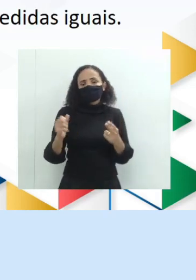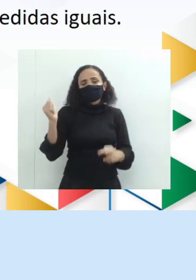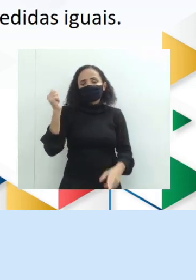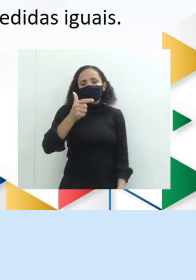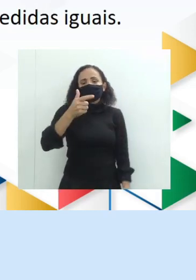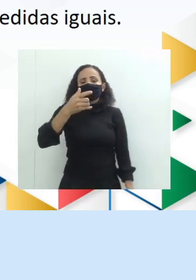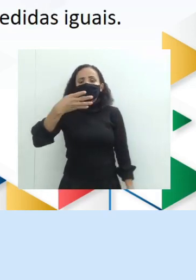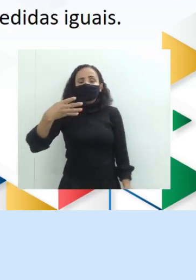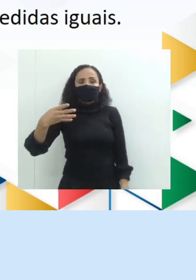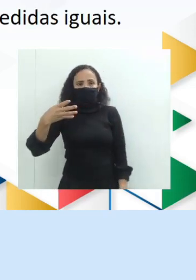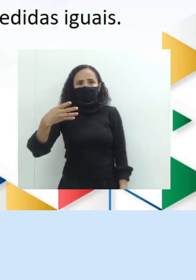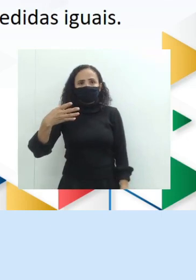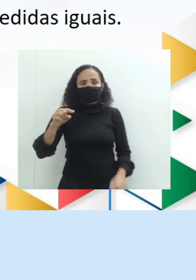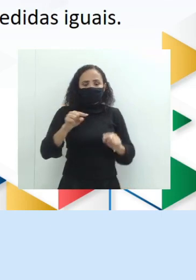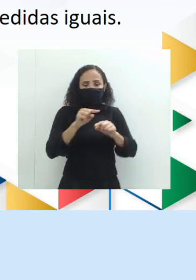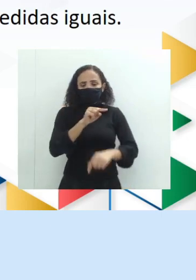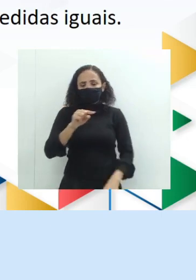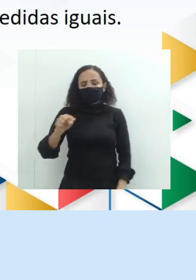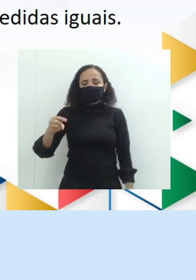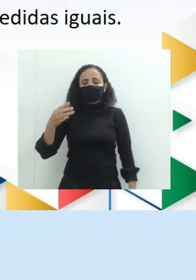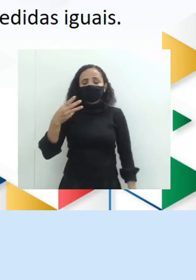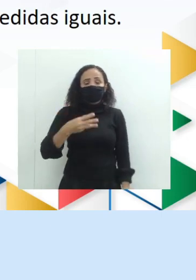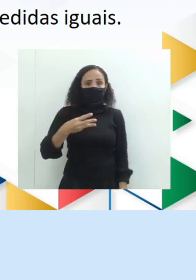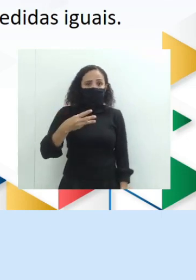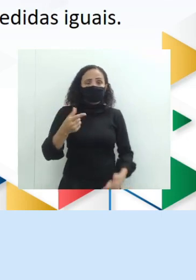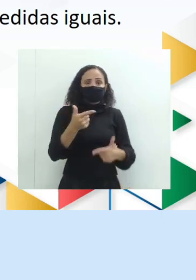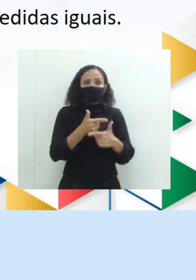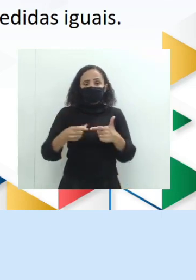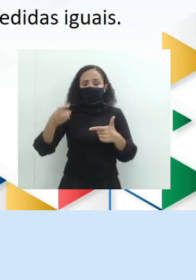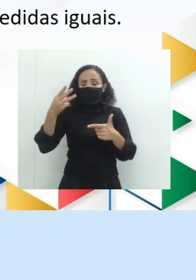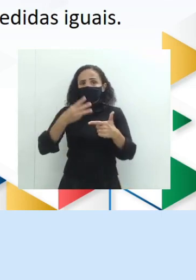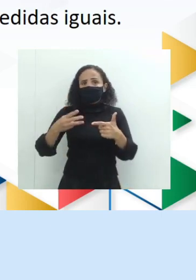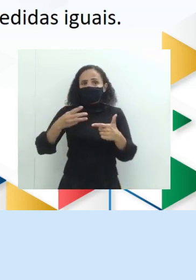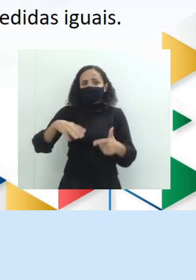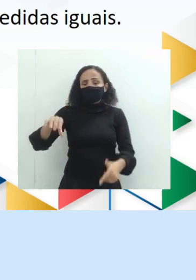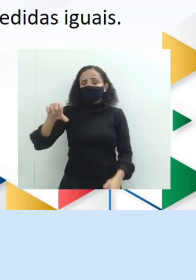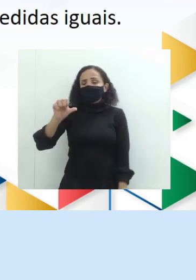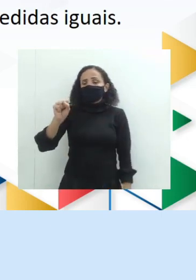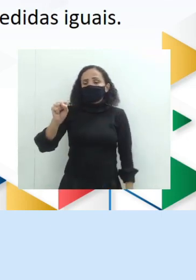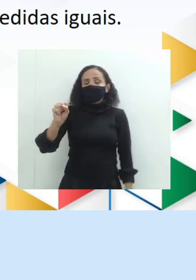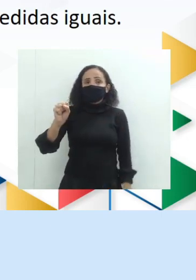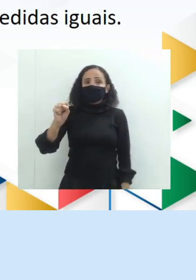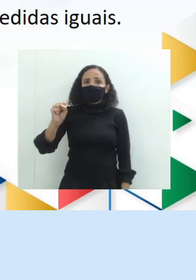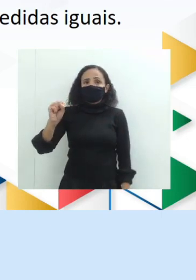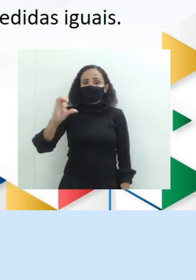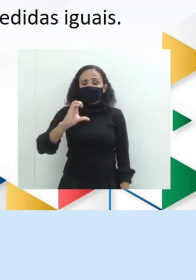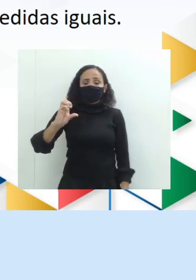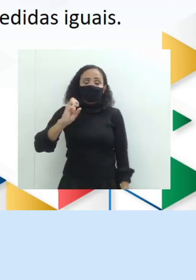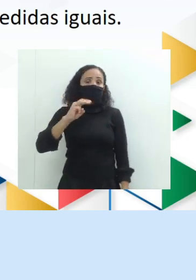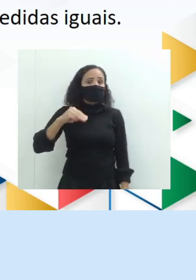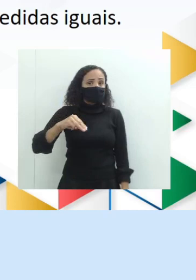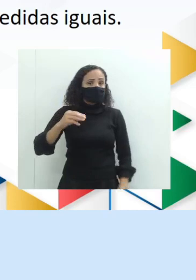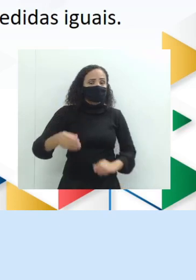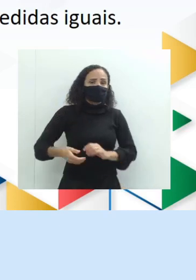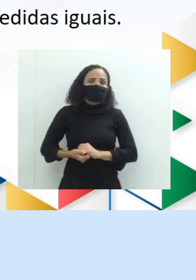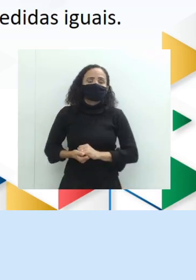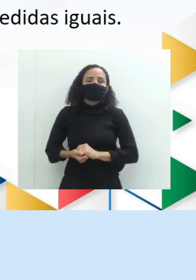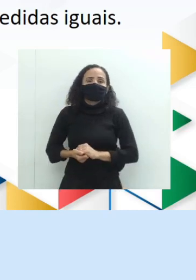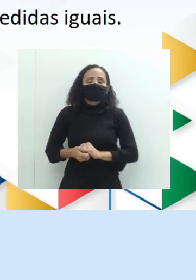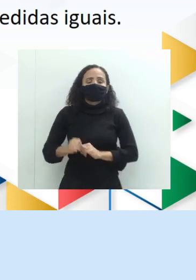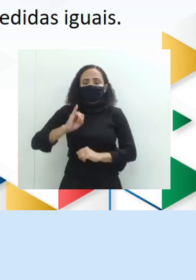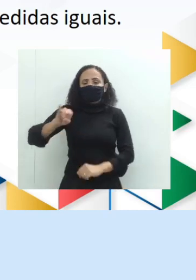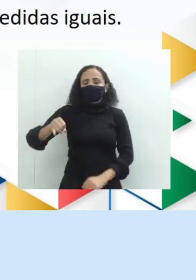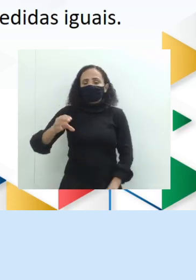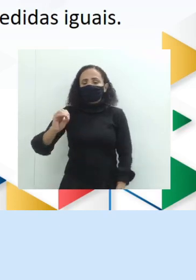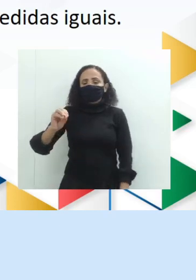pegar 24 centímetros e dividir por 3, eu vou obter 8 centímetros de lado. Então, para a Joana,